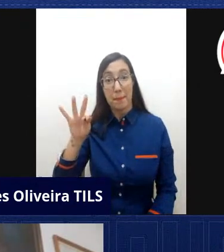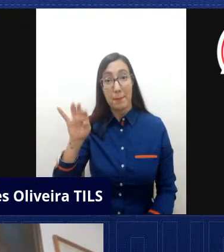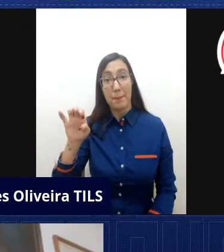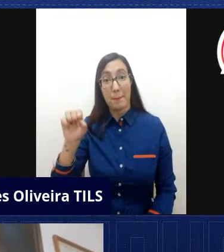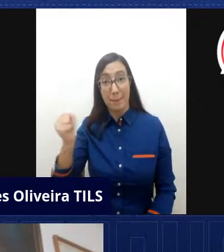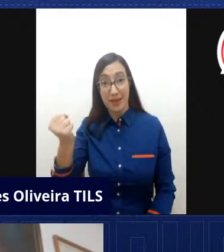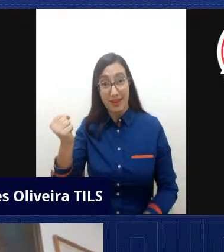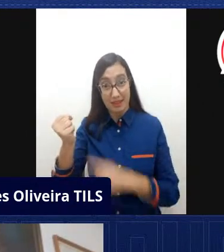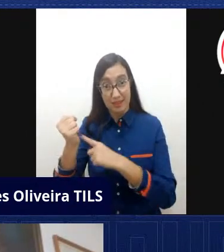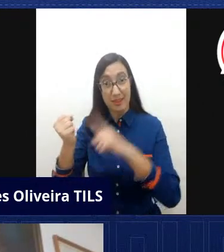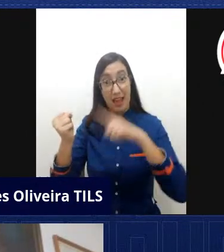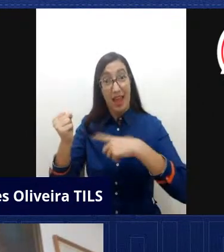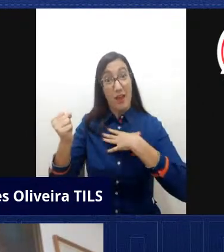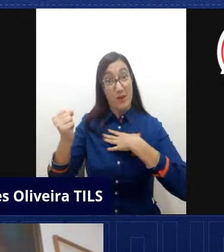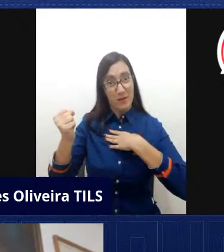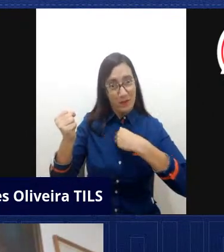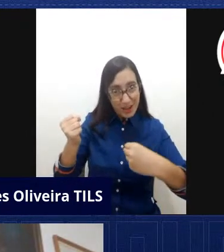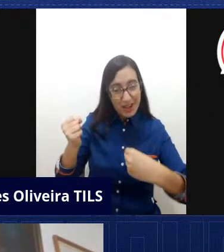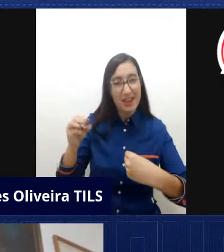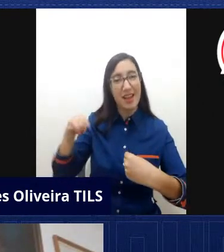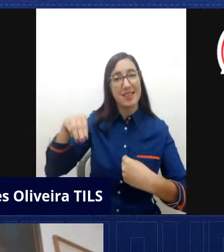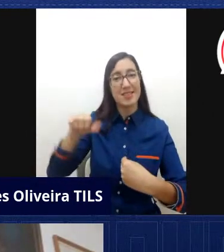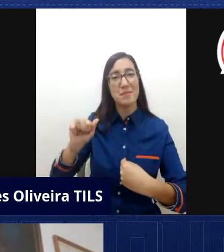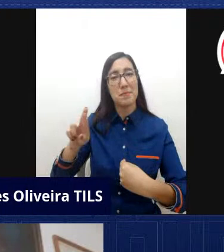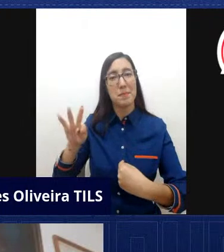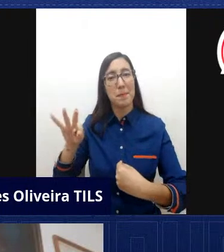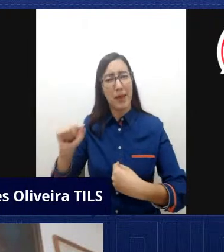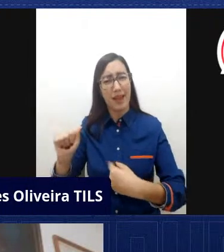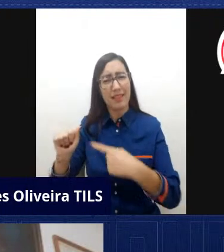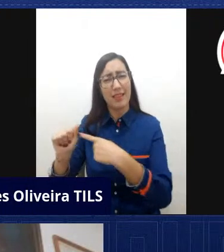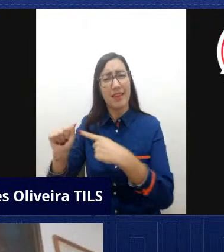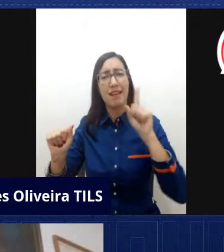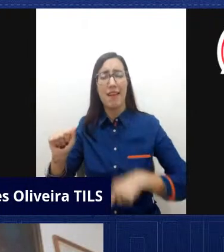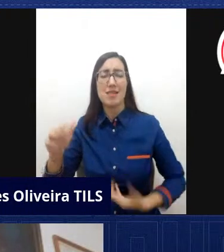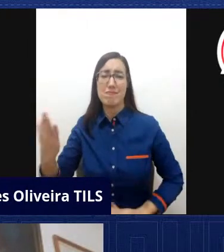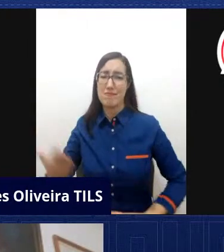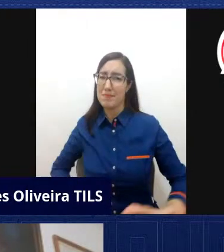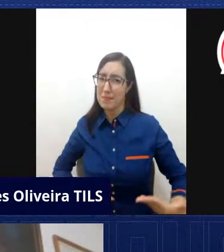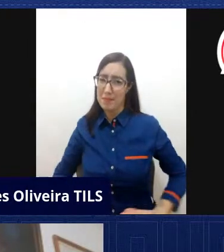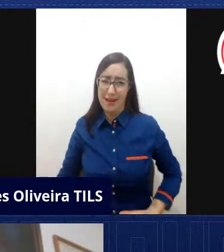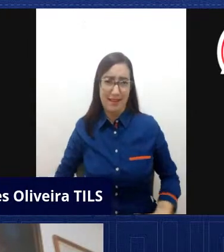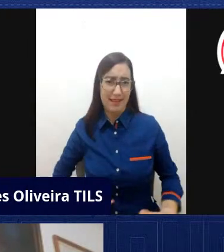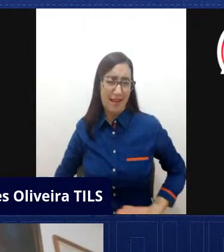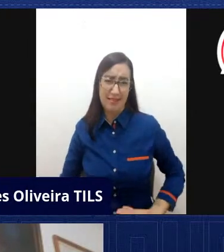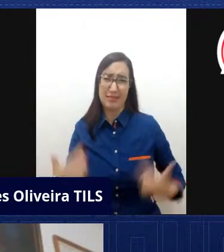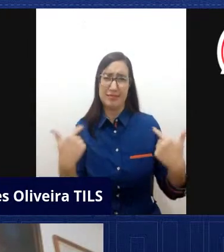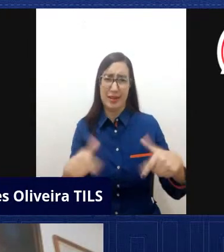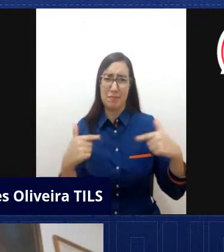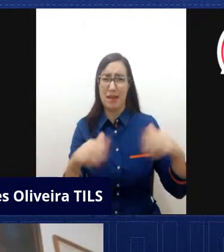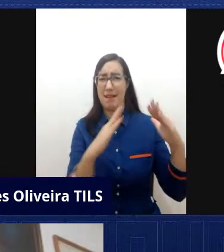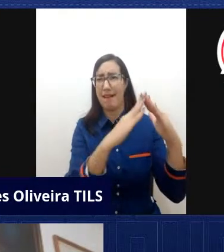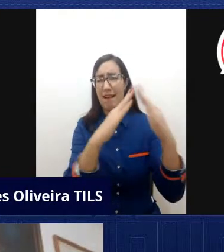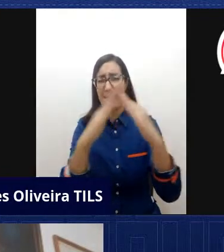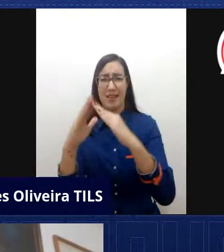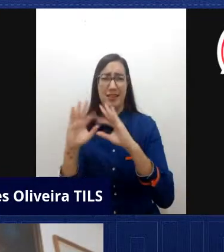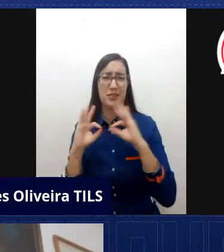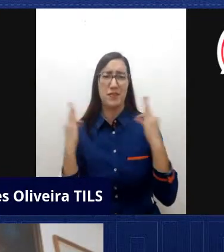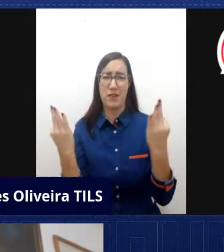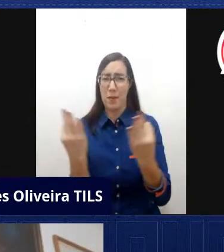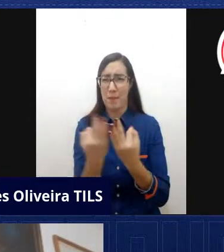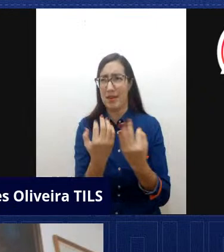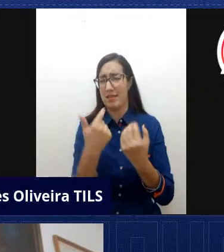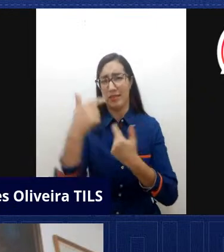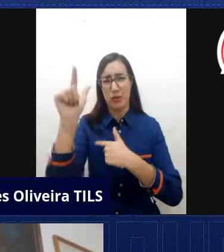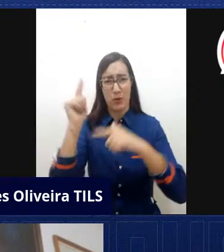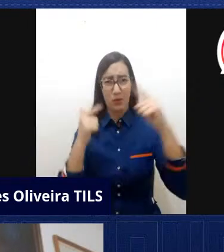trabalhadora doméstica, né? Histórica aí da família, né? Representante aí dessa família aí